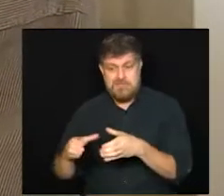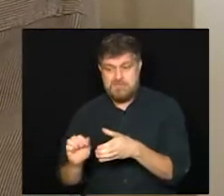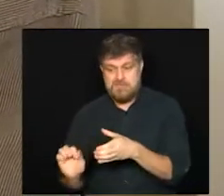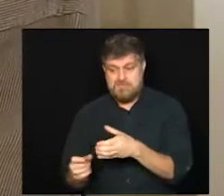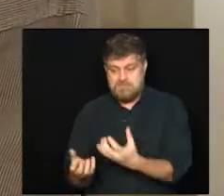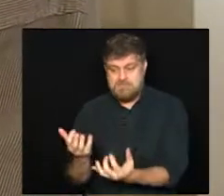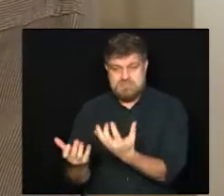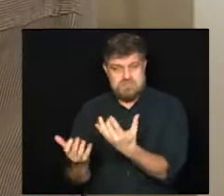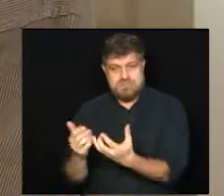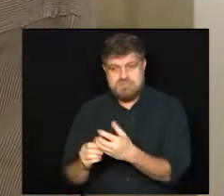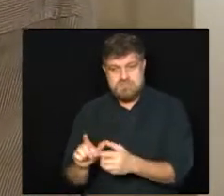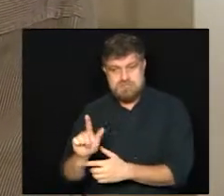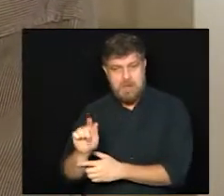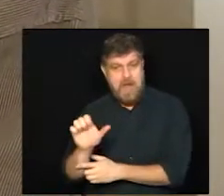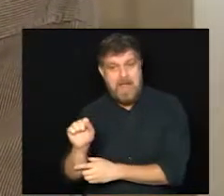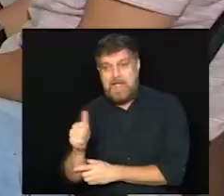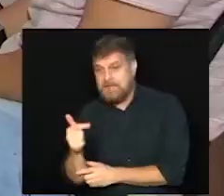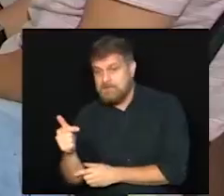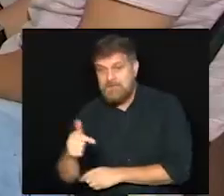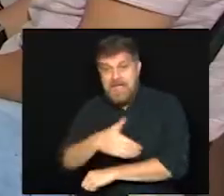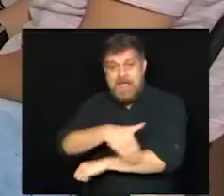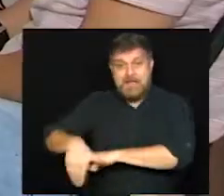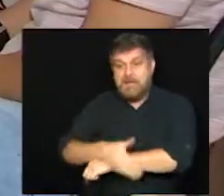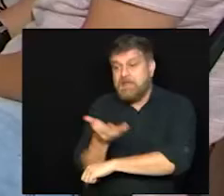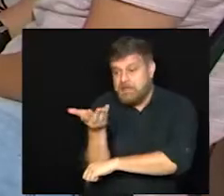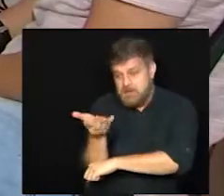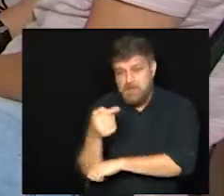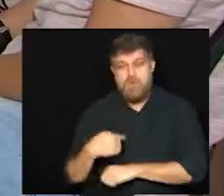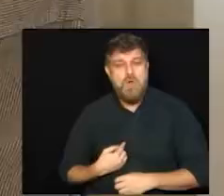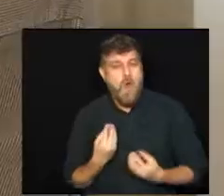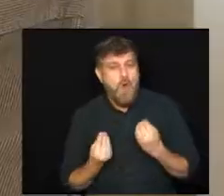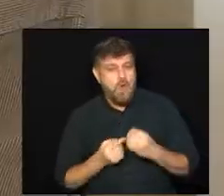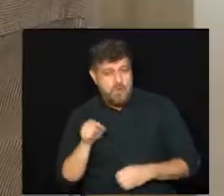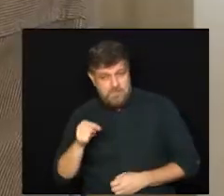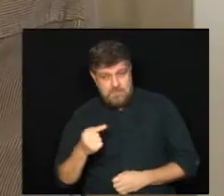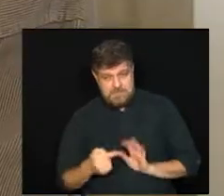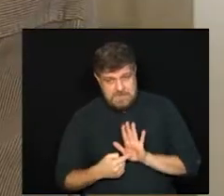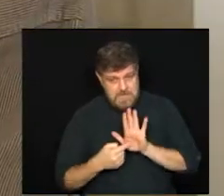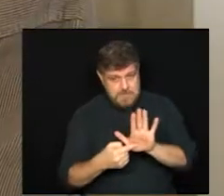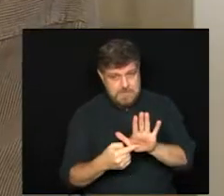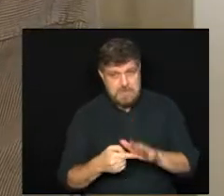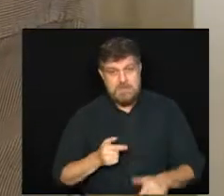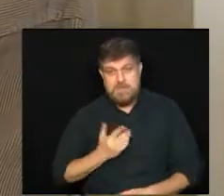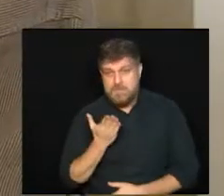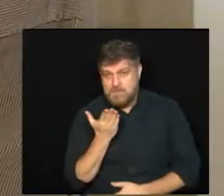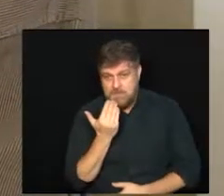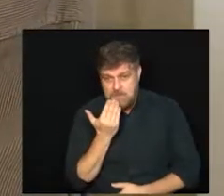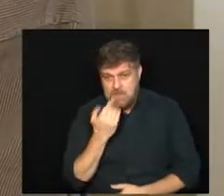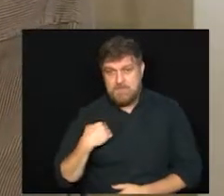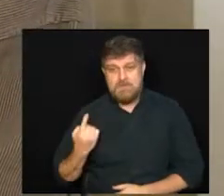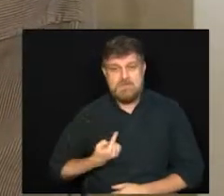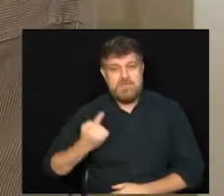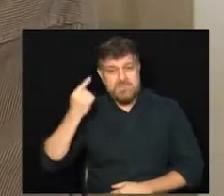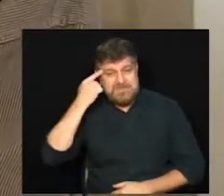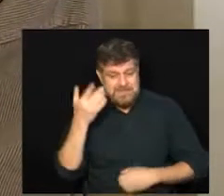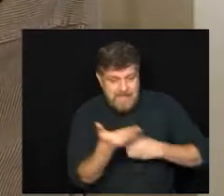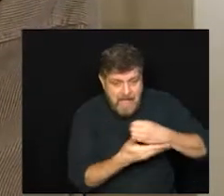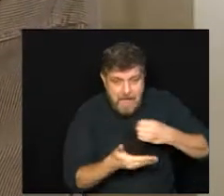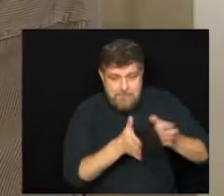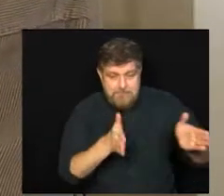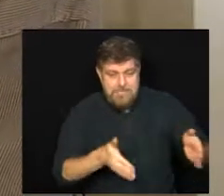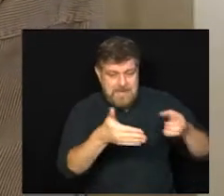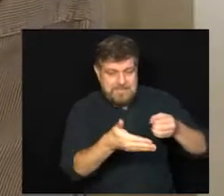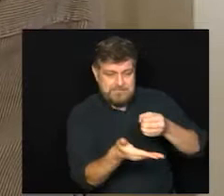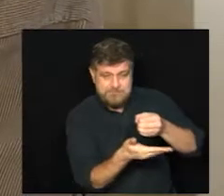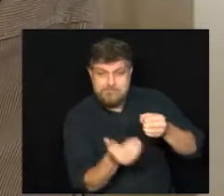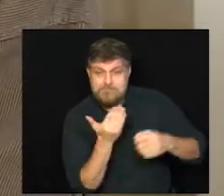e também população em situação de rua. Veja como você pode ajudar. Além de alimentos, né, então a gente está falando dos itens básicos da cesta de